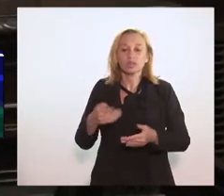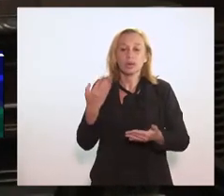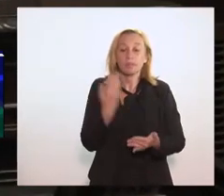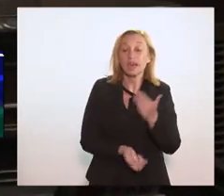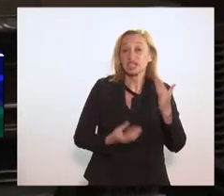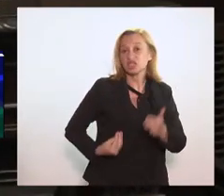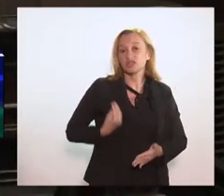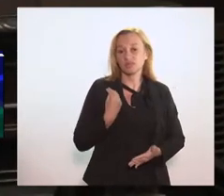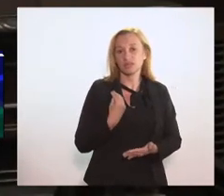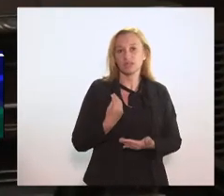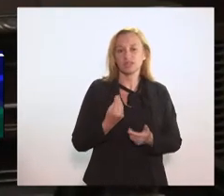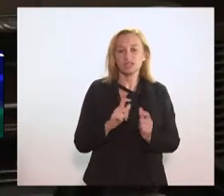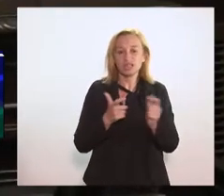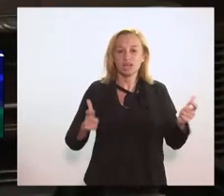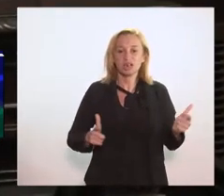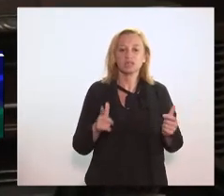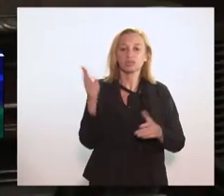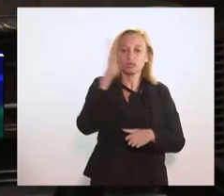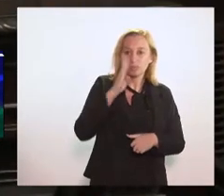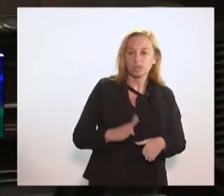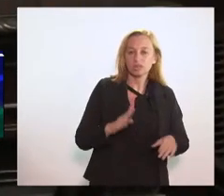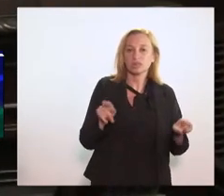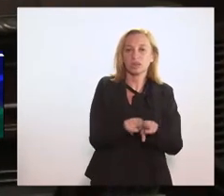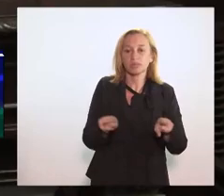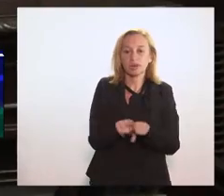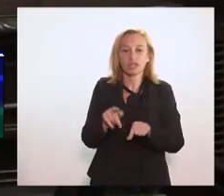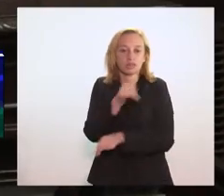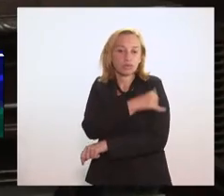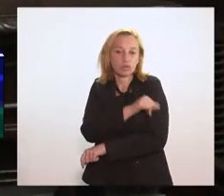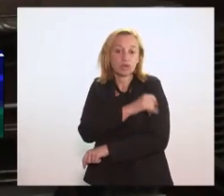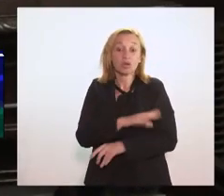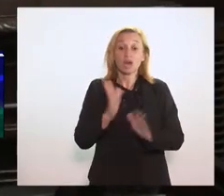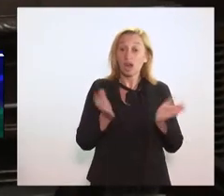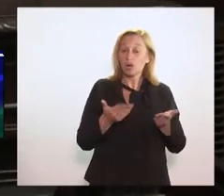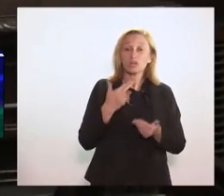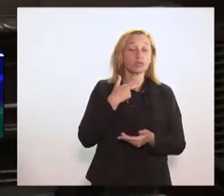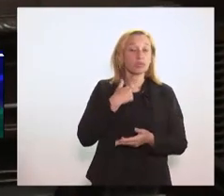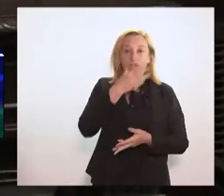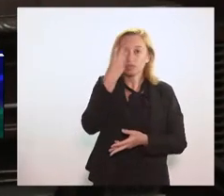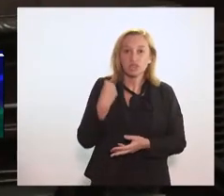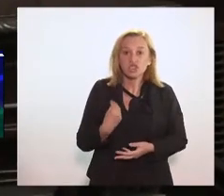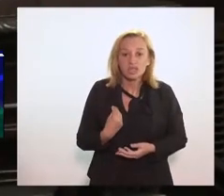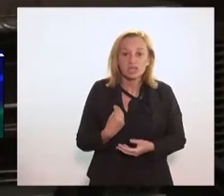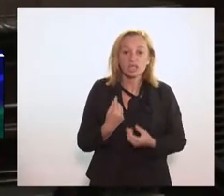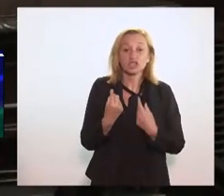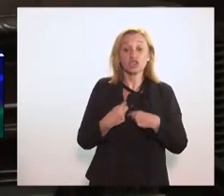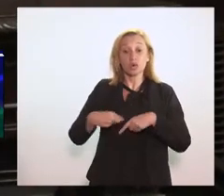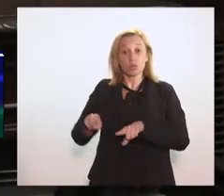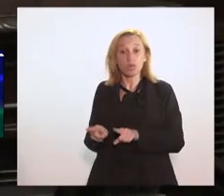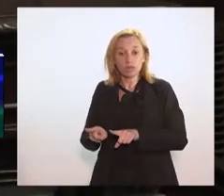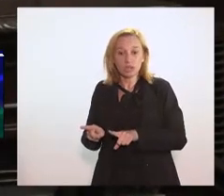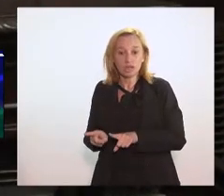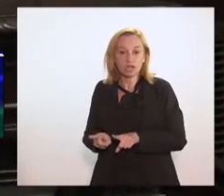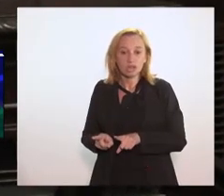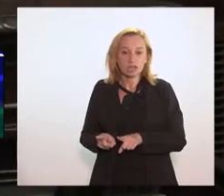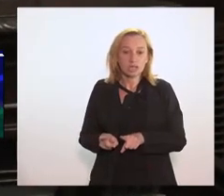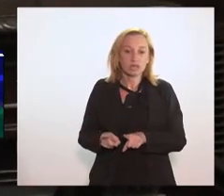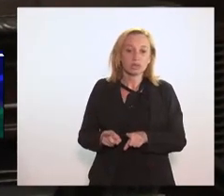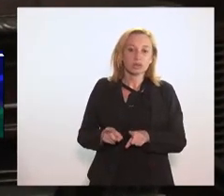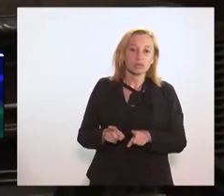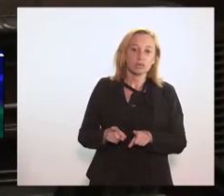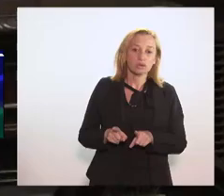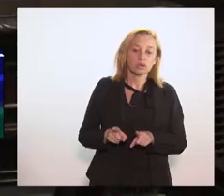vidas alarmante no Brasil e no Rio de Janeiro. Agora, também não podemos esquecer de combater as